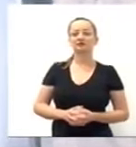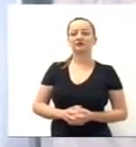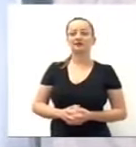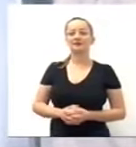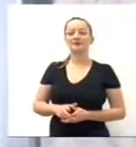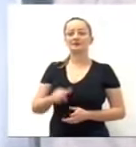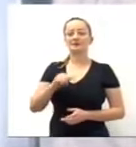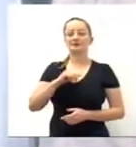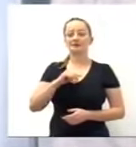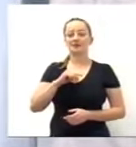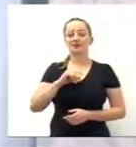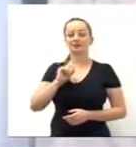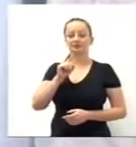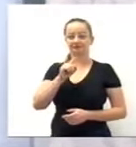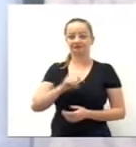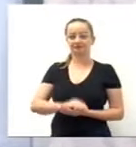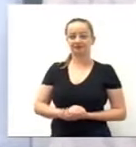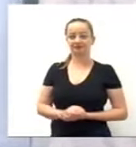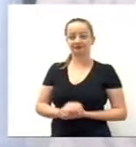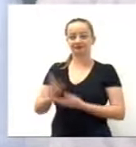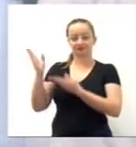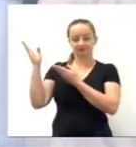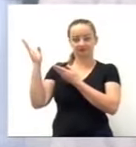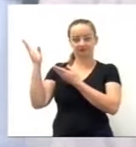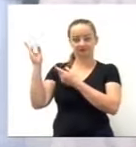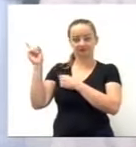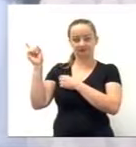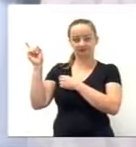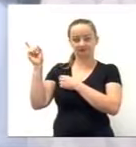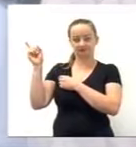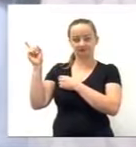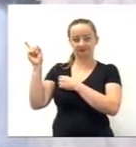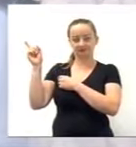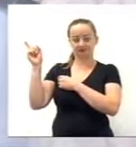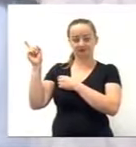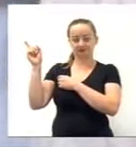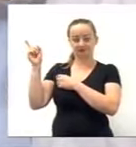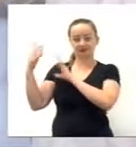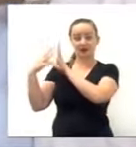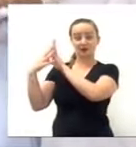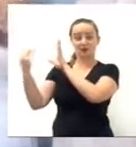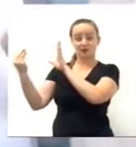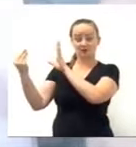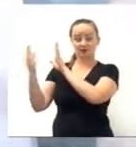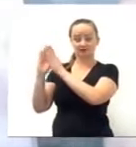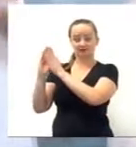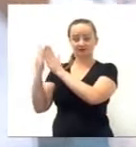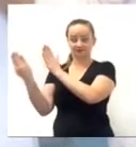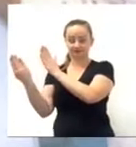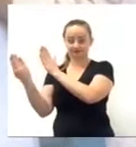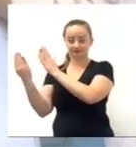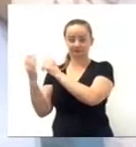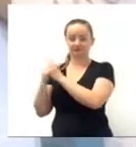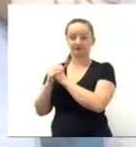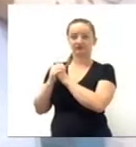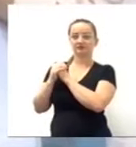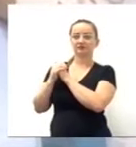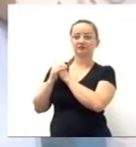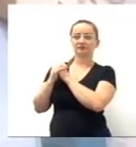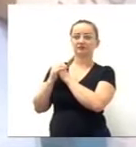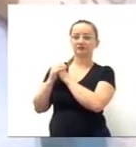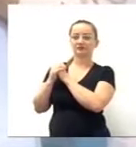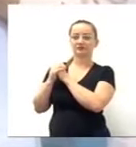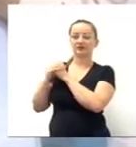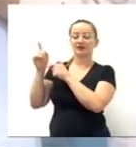ter ele dividindo, vou ter outro triângulo aqui. Se eu dividir ao meio, esse